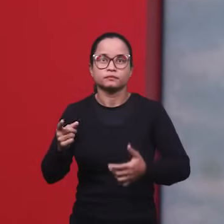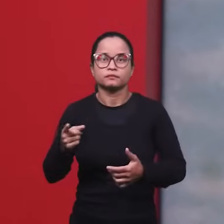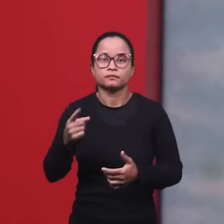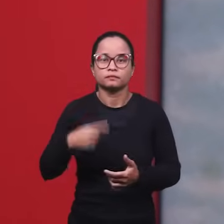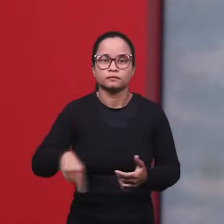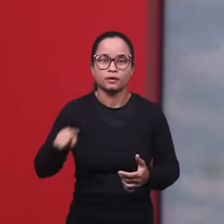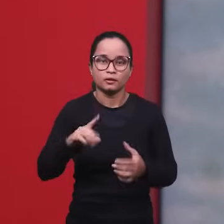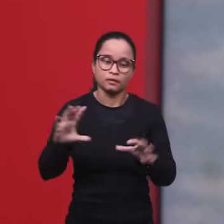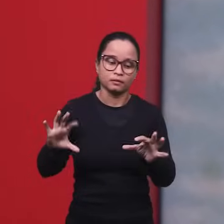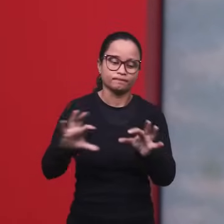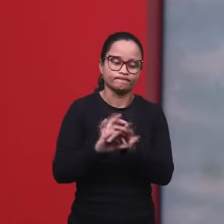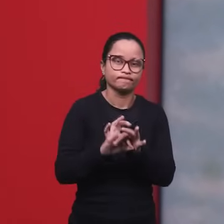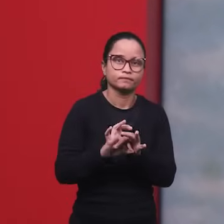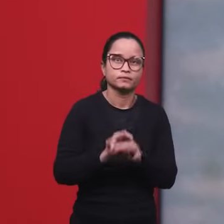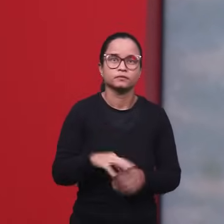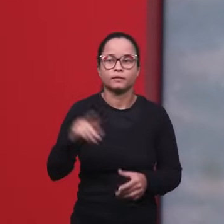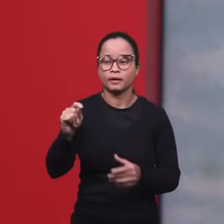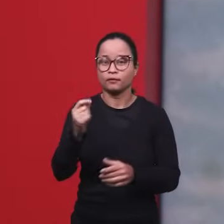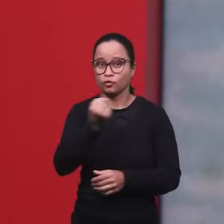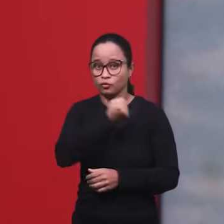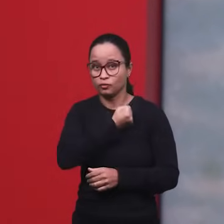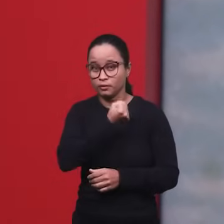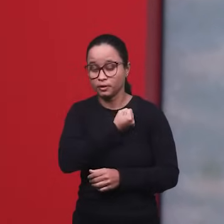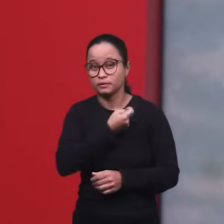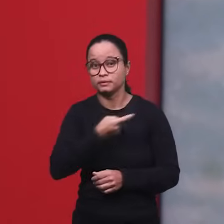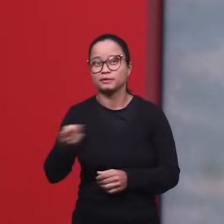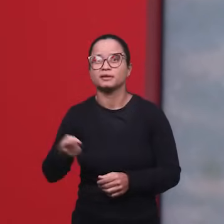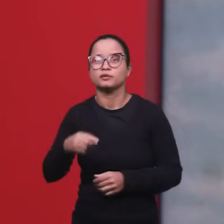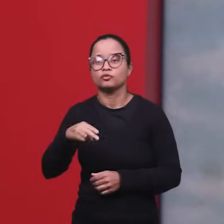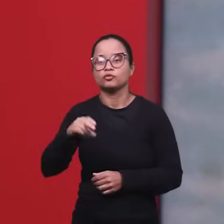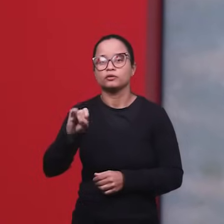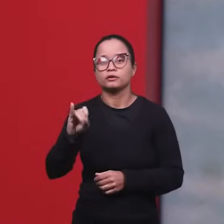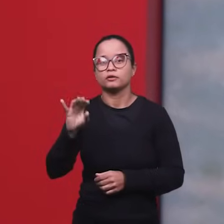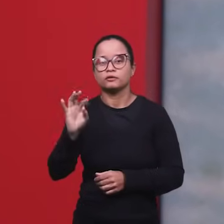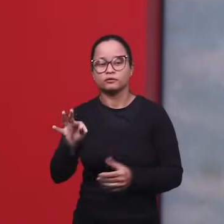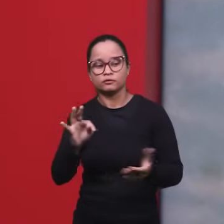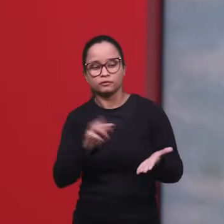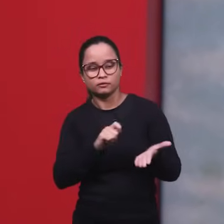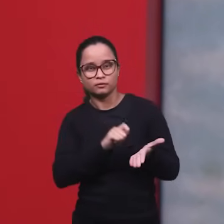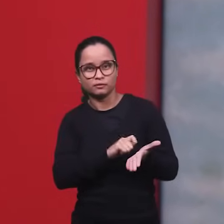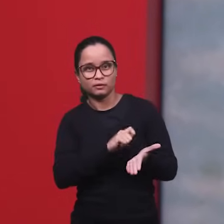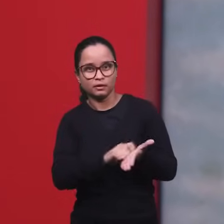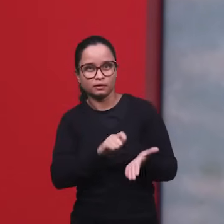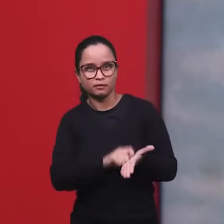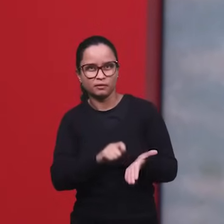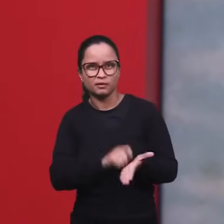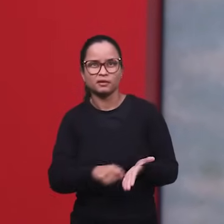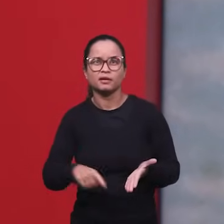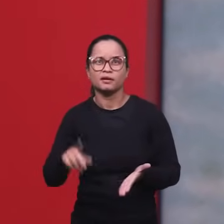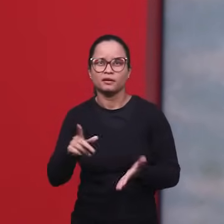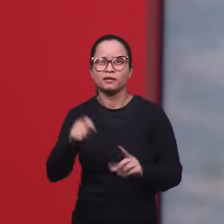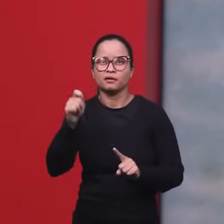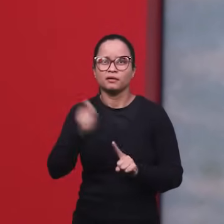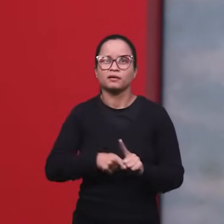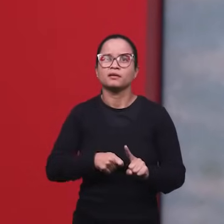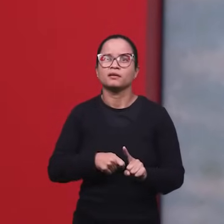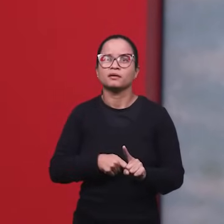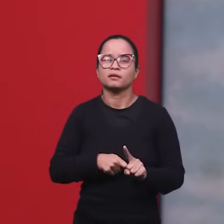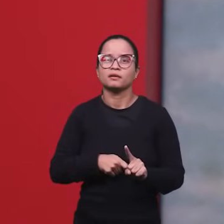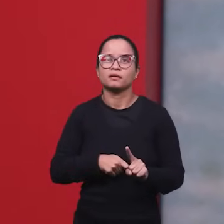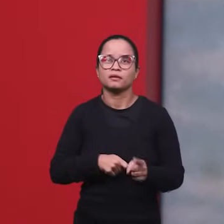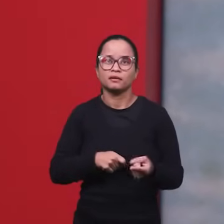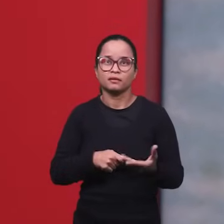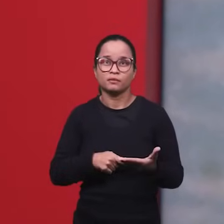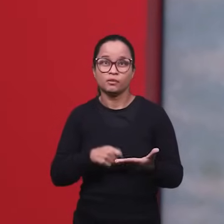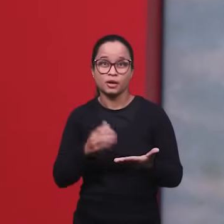gente fazia a filiação no INSS, pegava o número, né, que era o número do NIT, e colocava no carnezinho, e todo mês tem muita gente que paga o carnezinho.